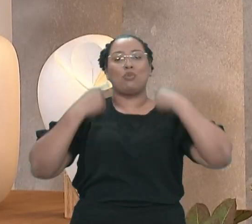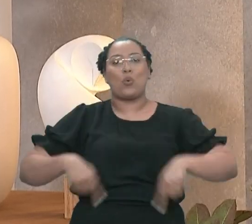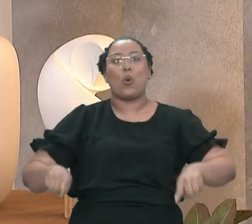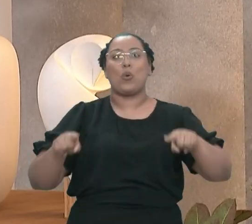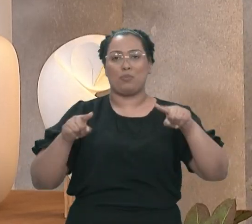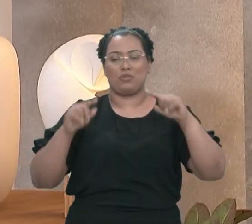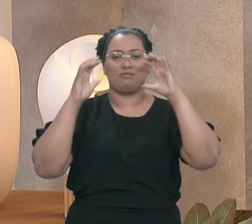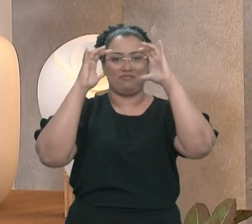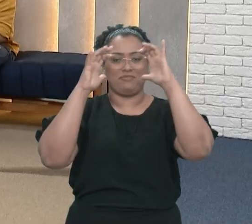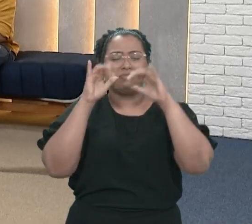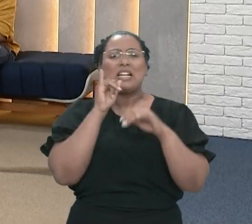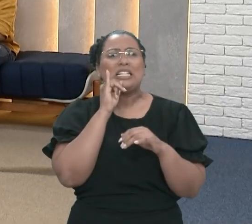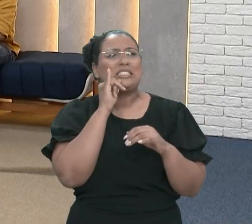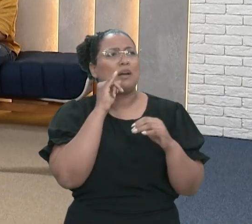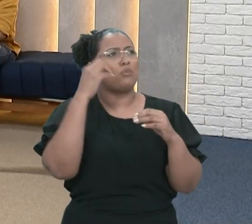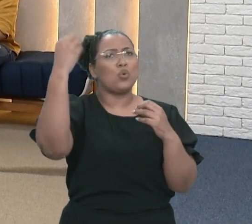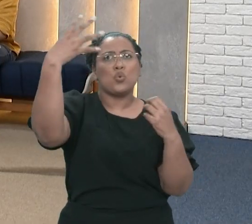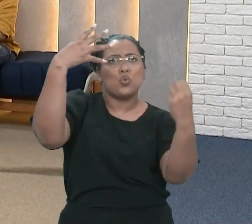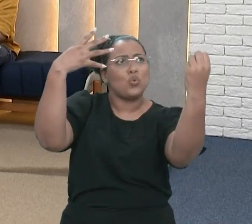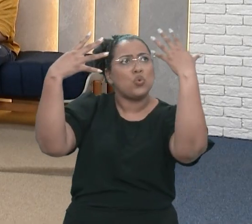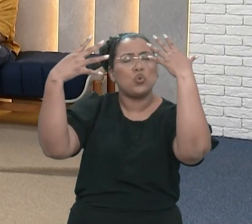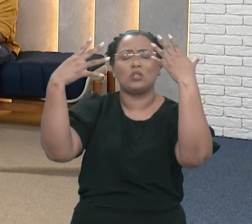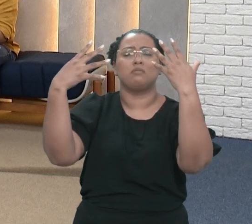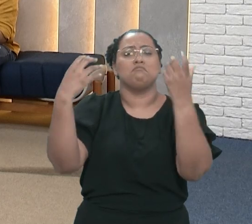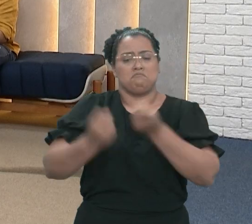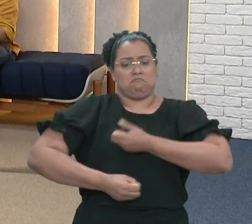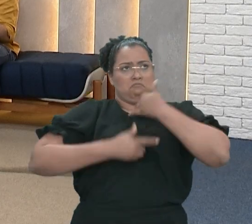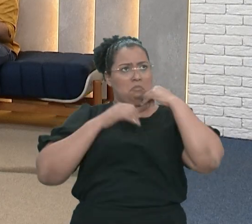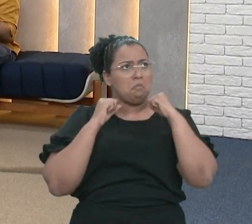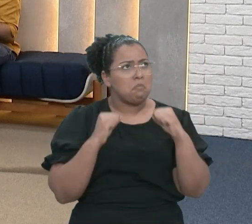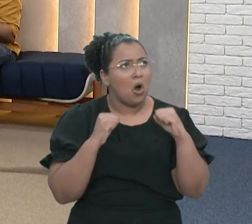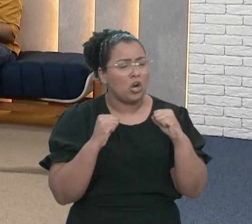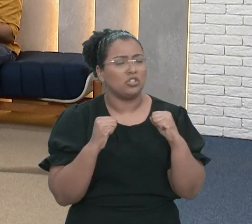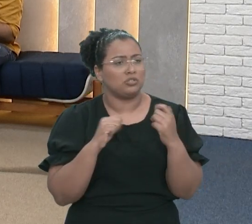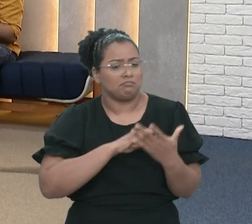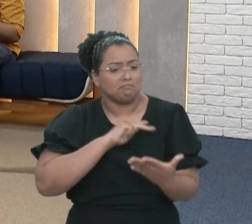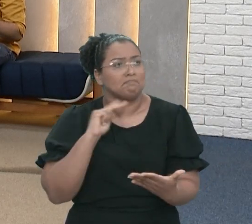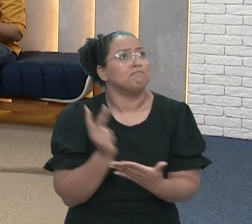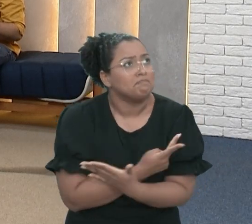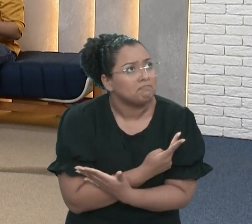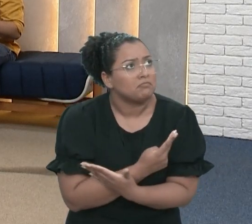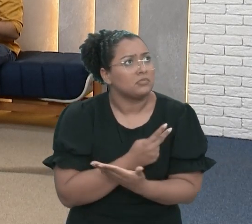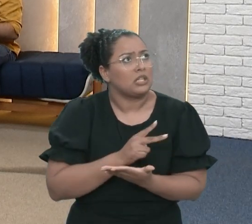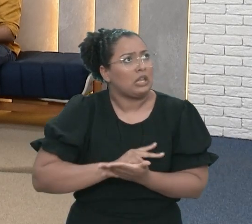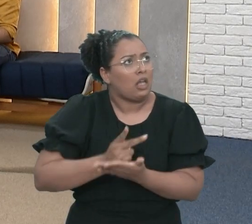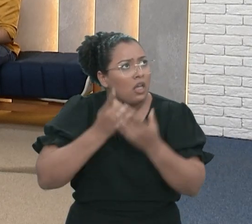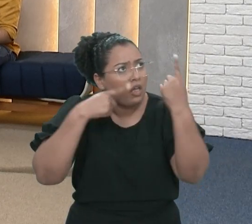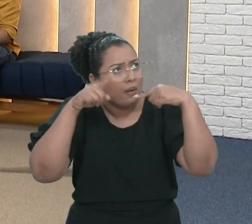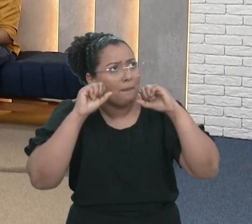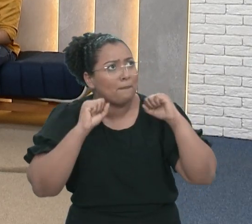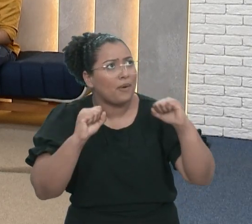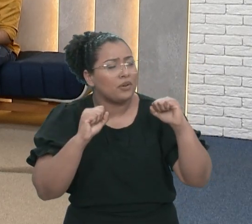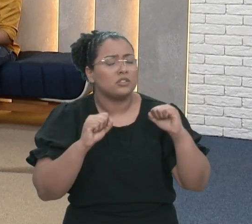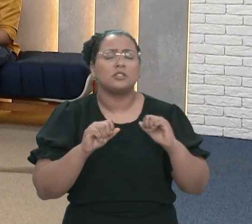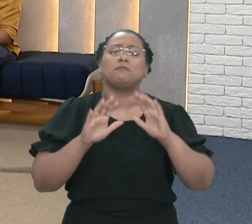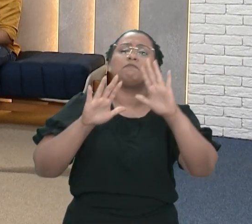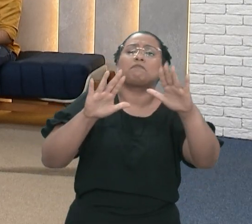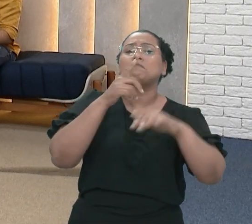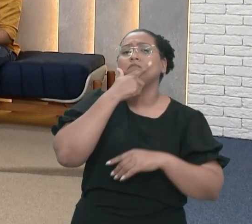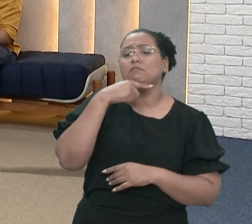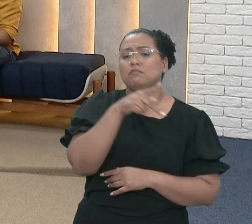de luz que podem desencadear. Professor, explica pra gente, continuando então, às vezes